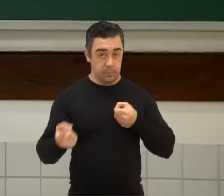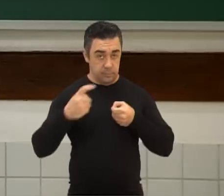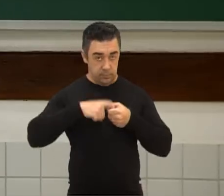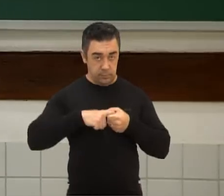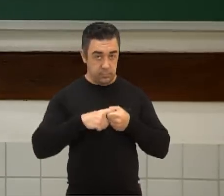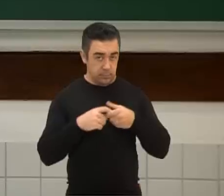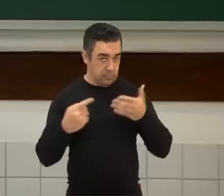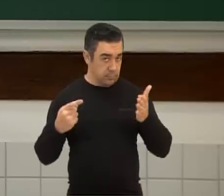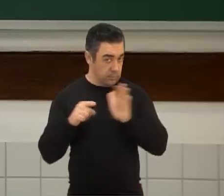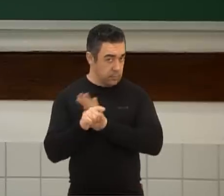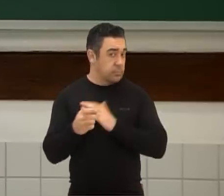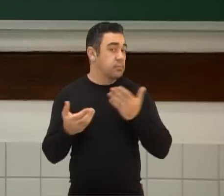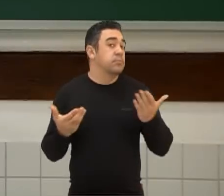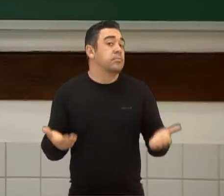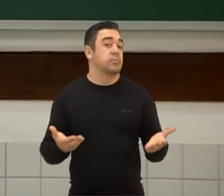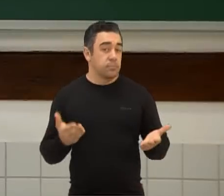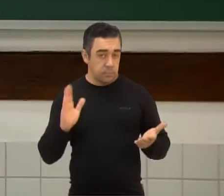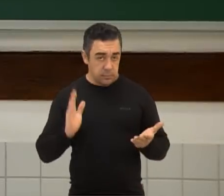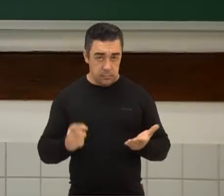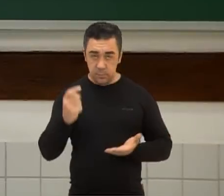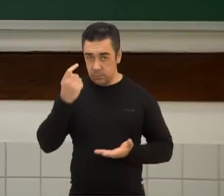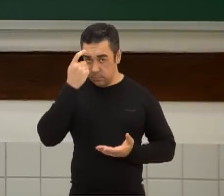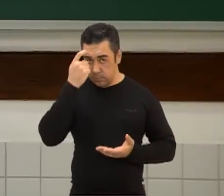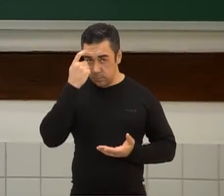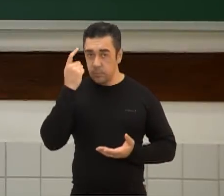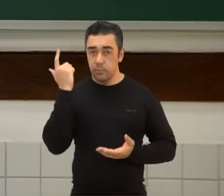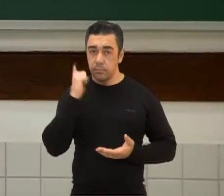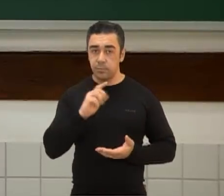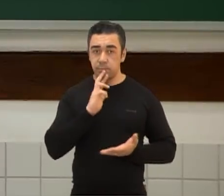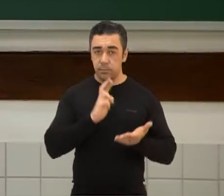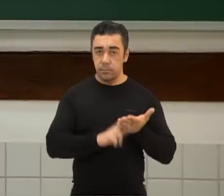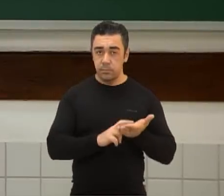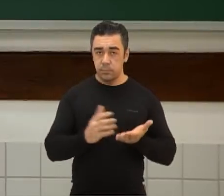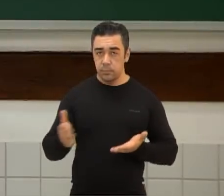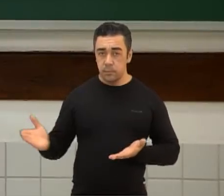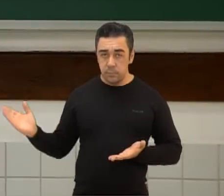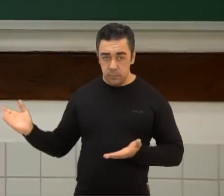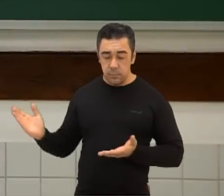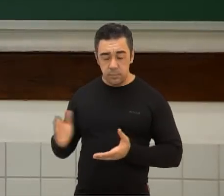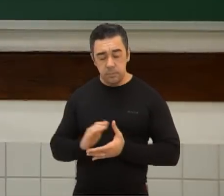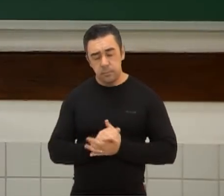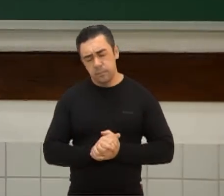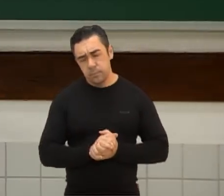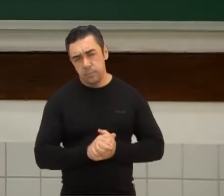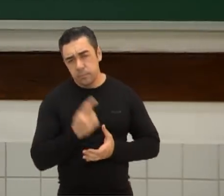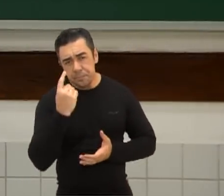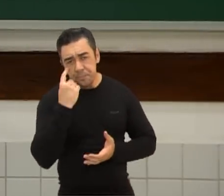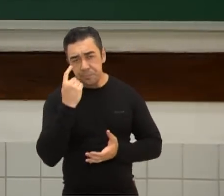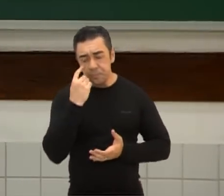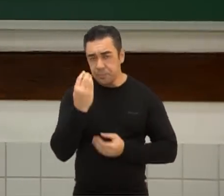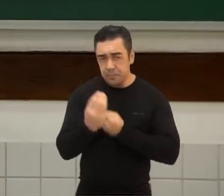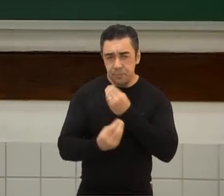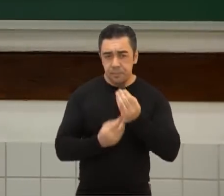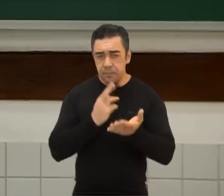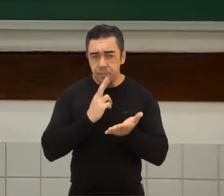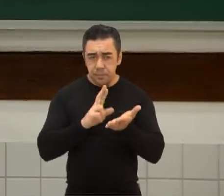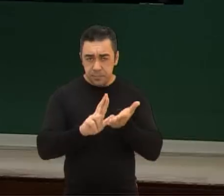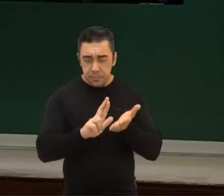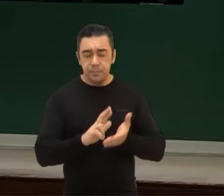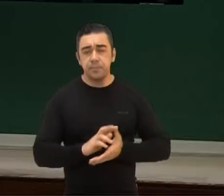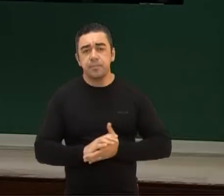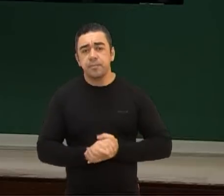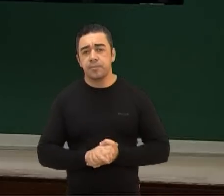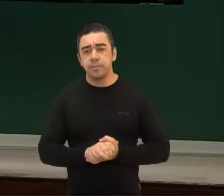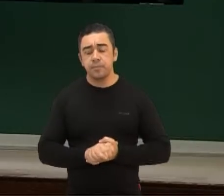Voltamos, e aí? Resolveram? Pensaram para resolver esse exercício? Então, vamos lá para a nossa resolução.